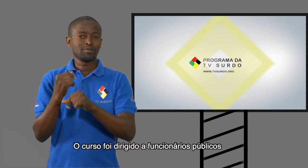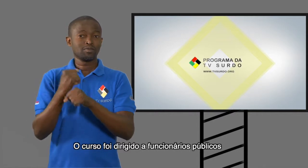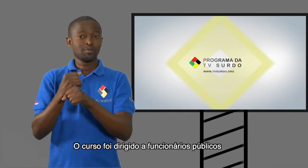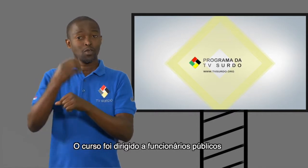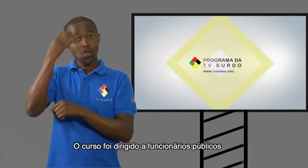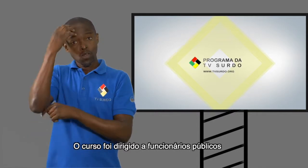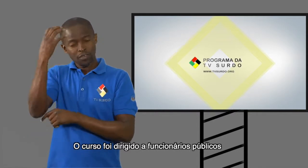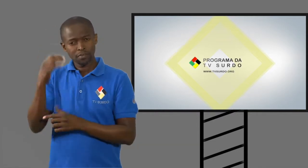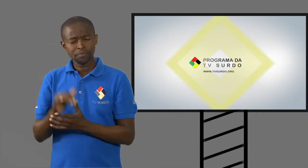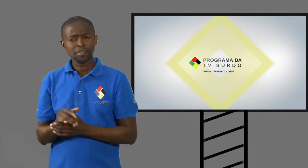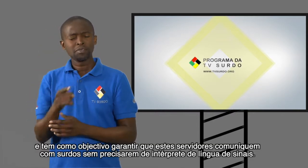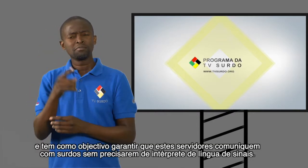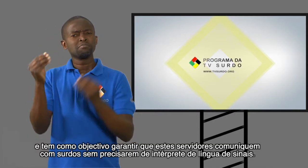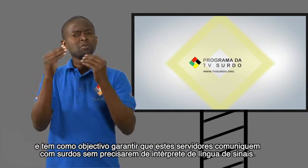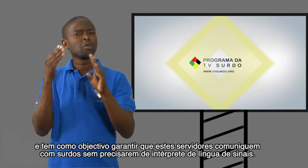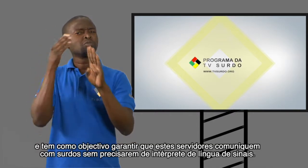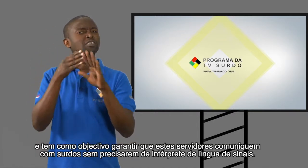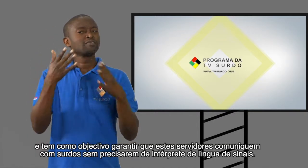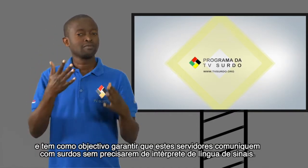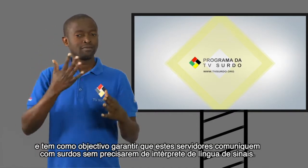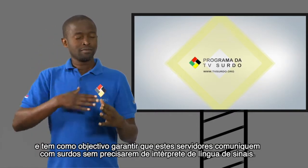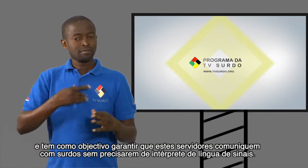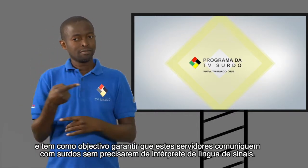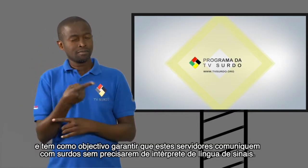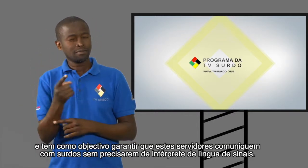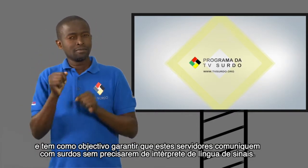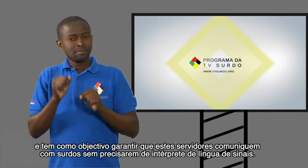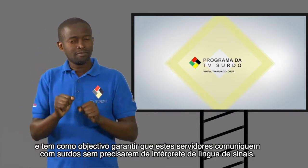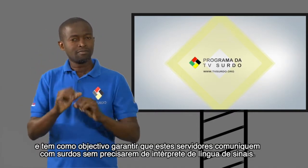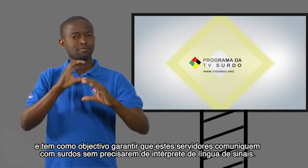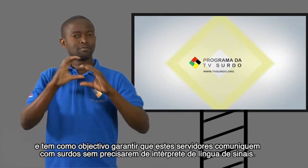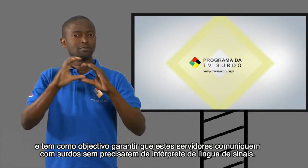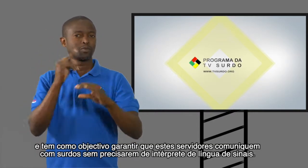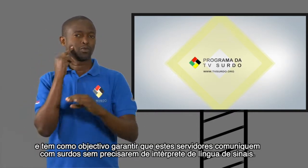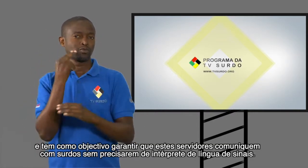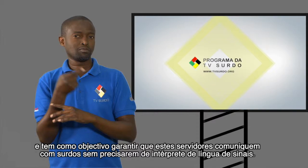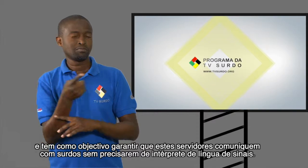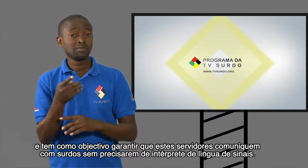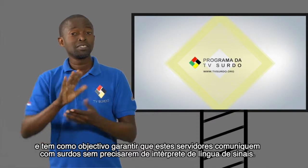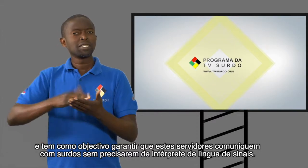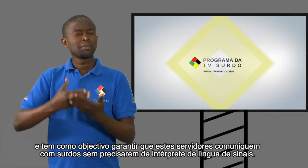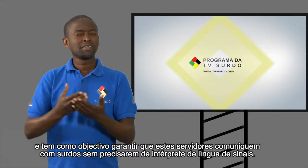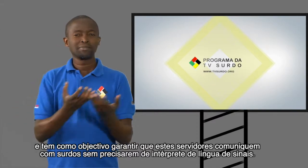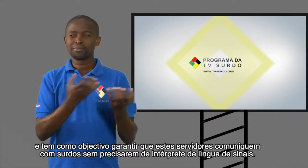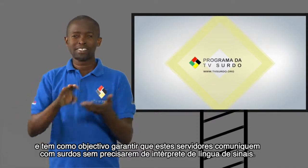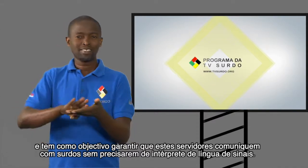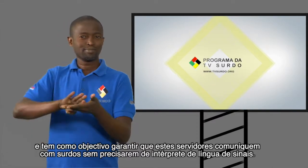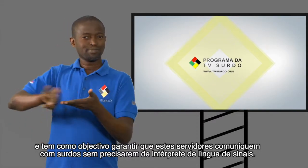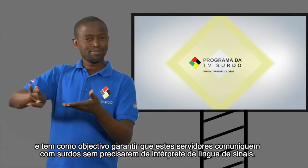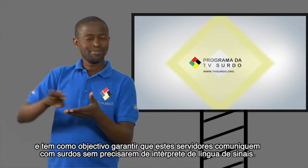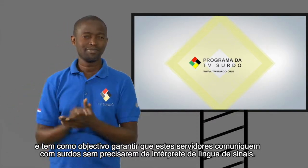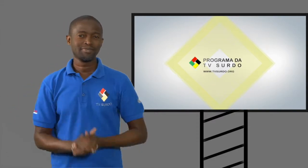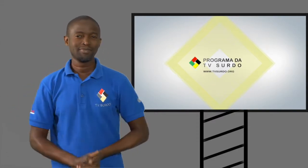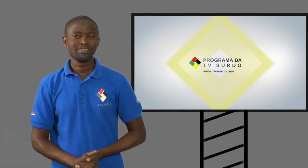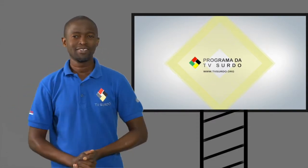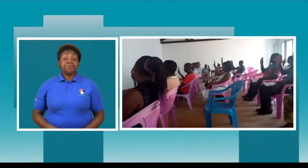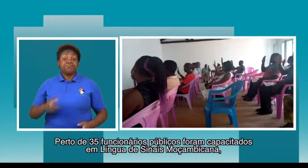tem como objetivo garantir que estes servidores comuniquem com surdos sem precisarem de intérprete de língua de sinais.